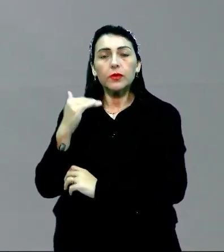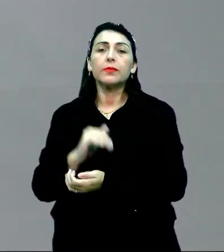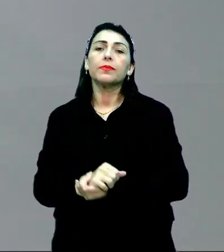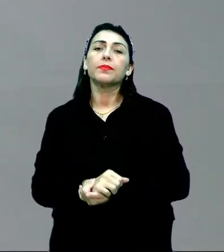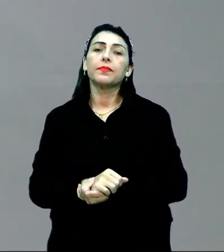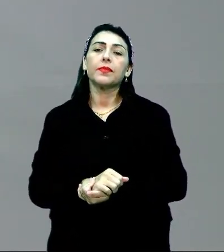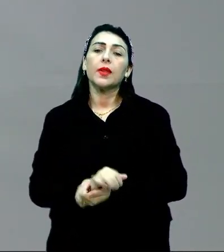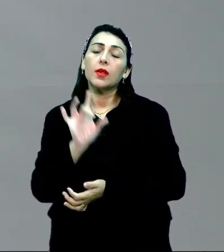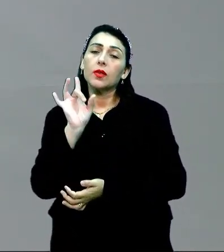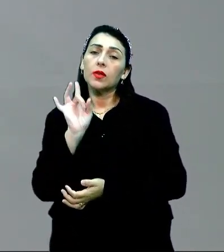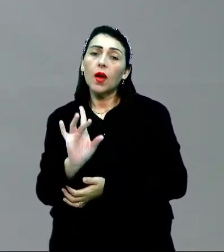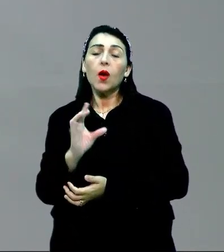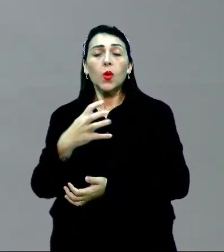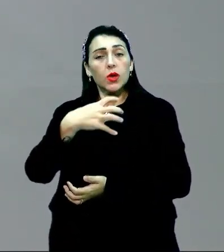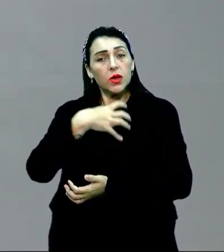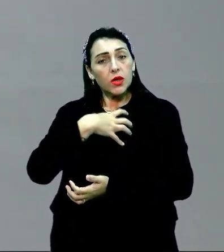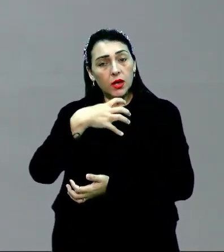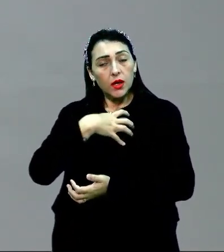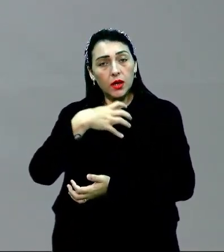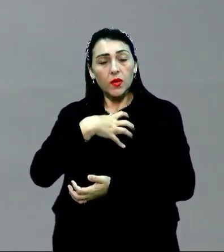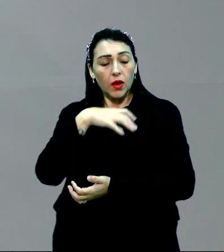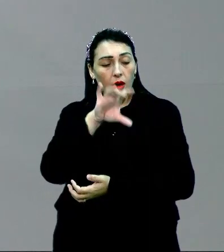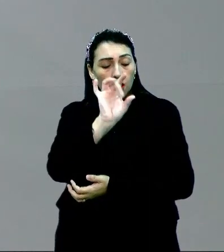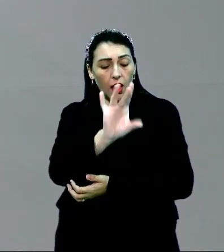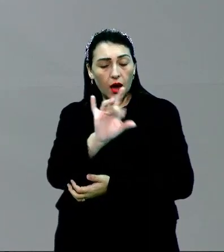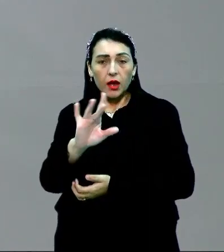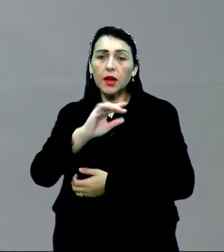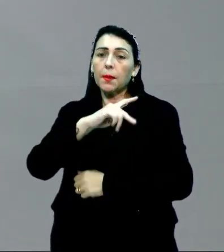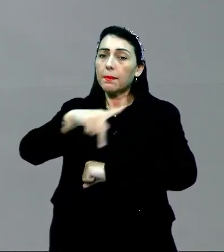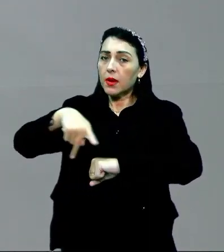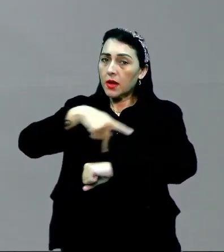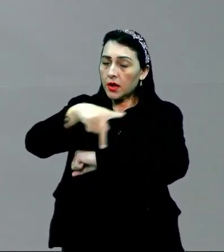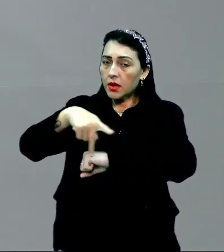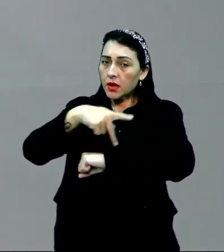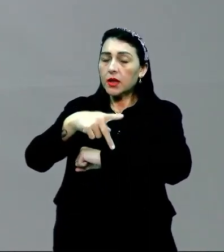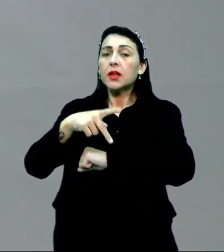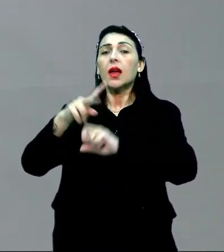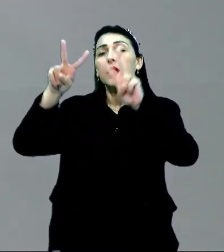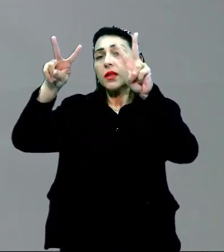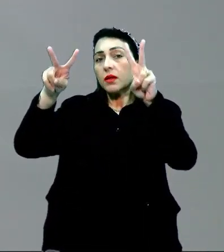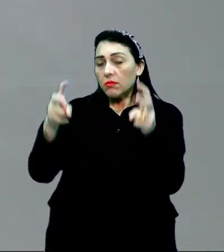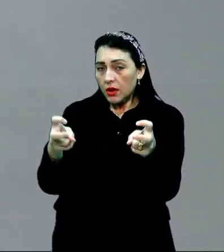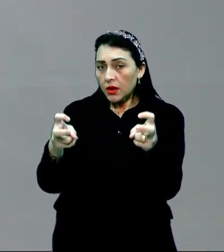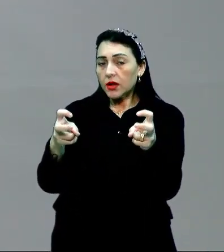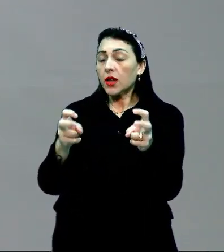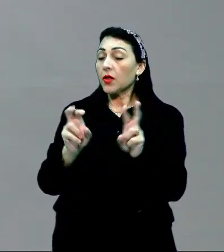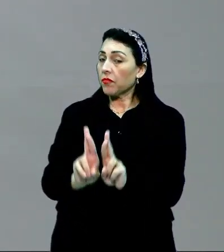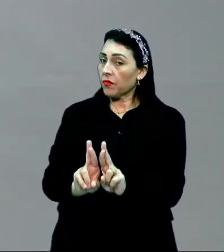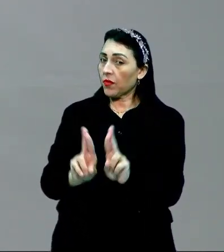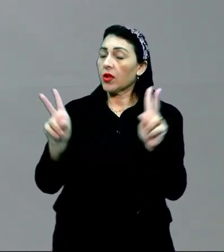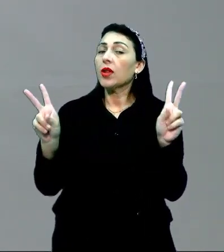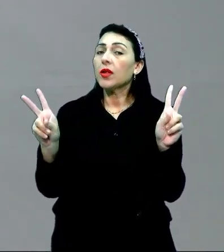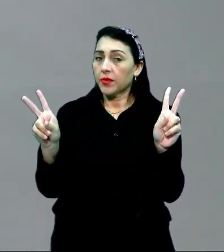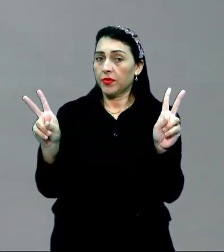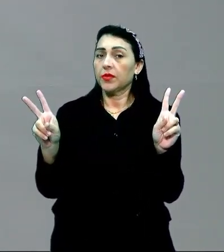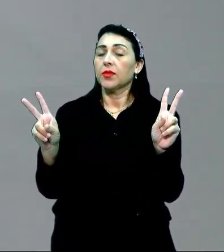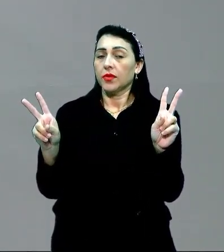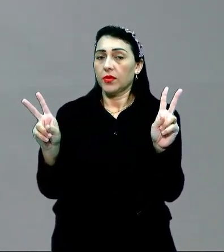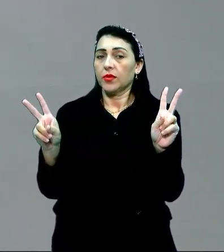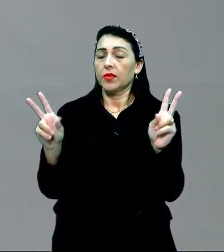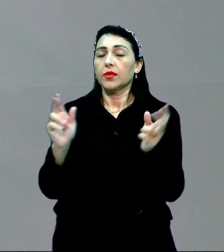só que a maneira como cada país trabalha essa temática né ela é diferente